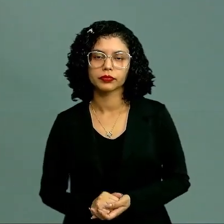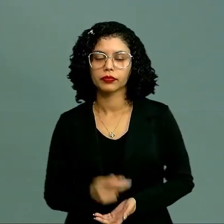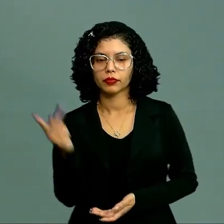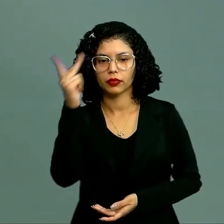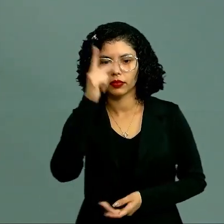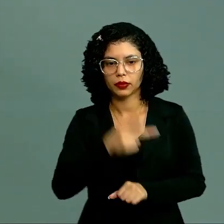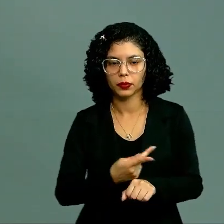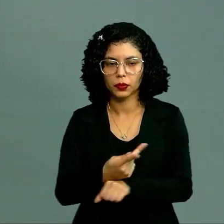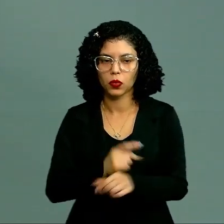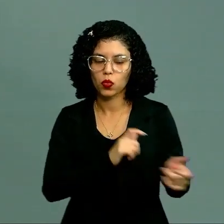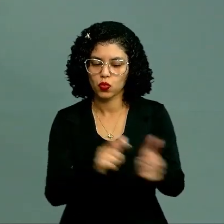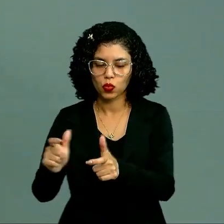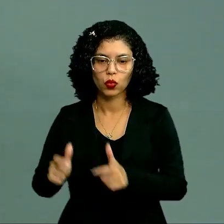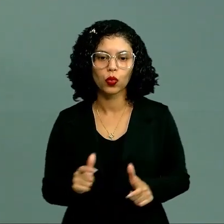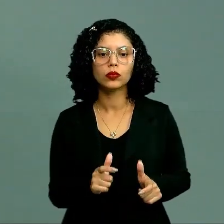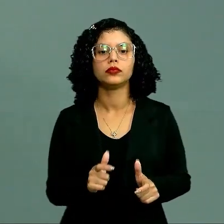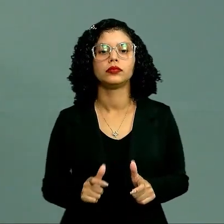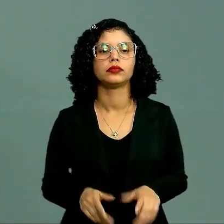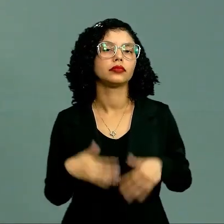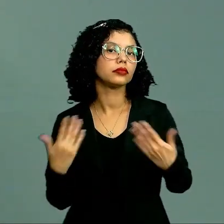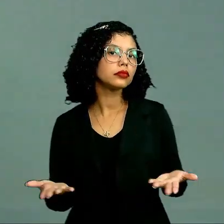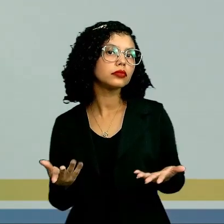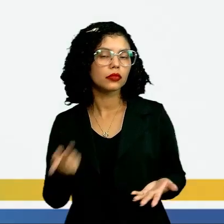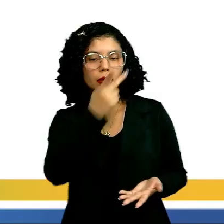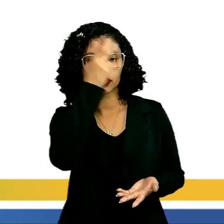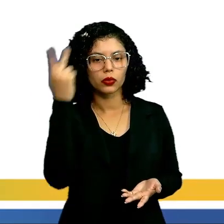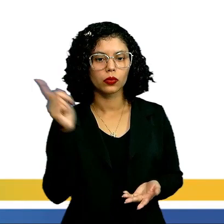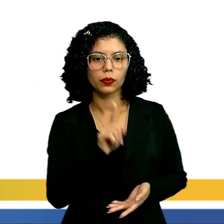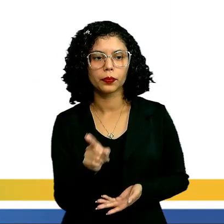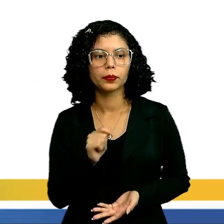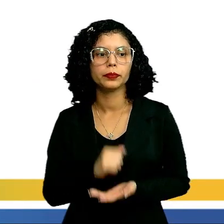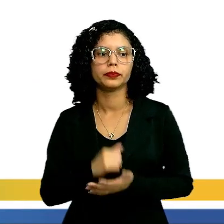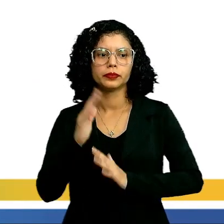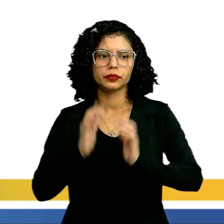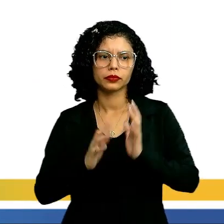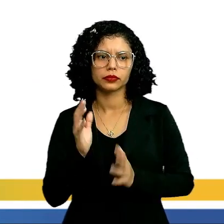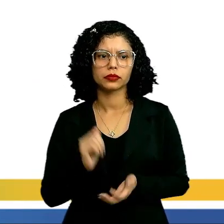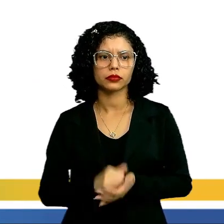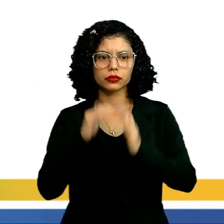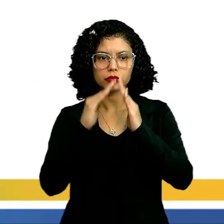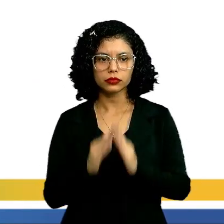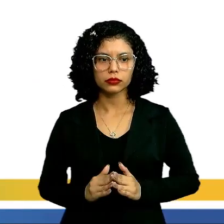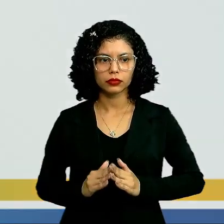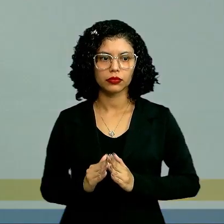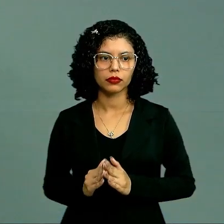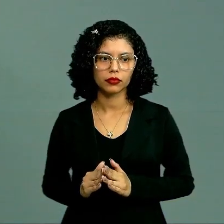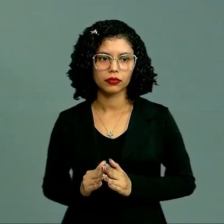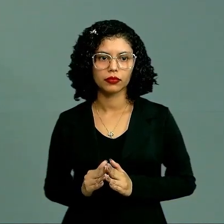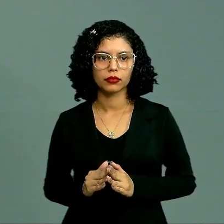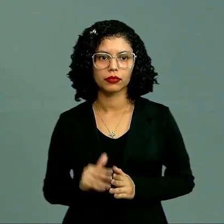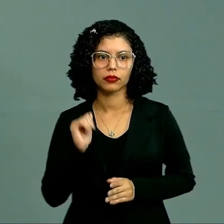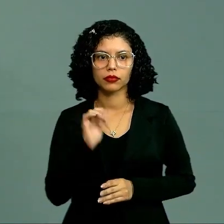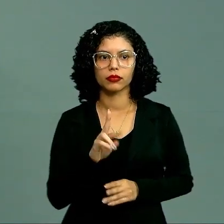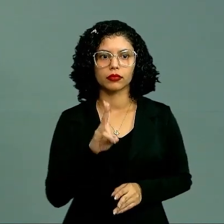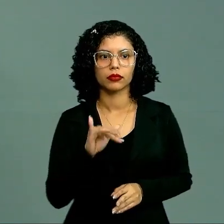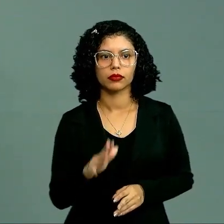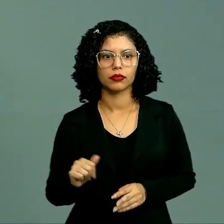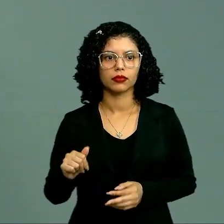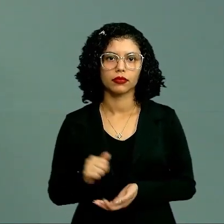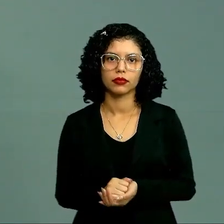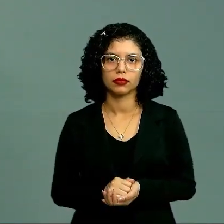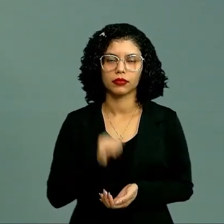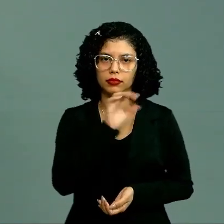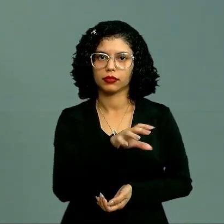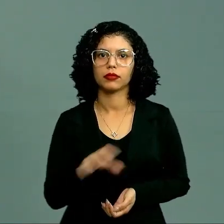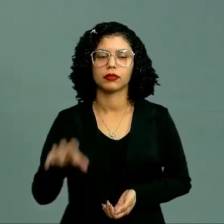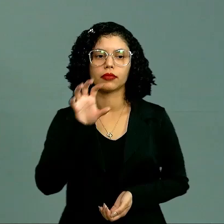pessoa, estou procurando lugar. E aí, para que você se confunda, ele ainda diz assim, que mora na região da Arábia. E você diz, meu Deus, na